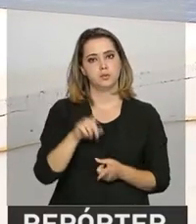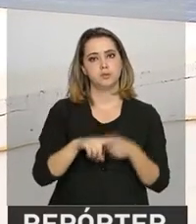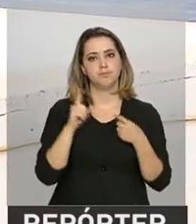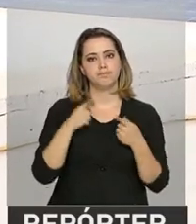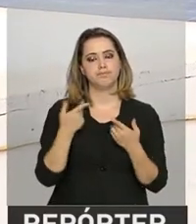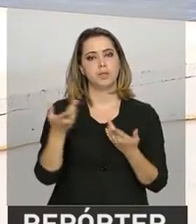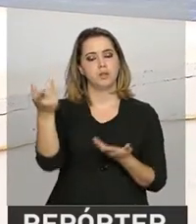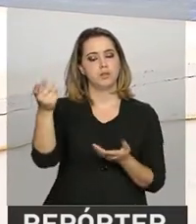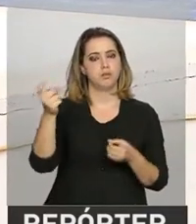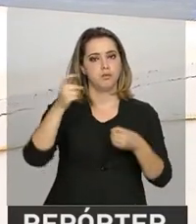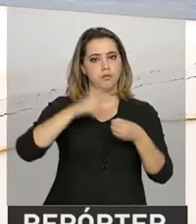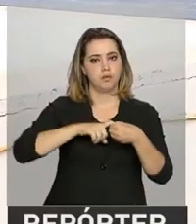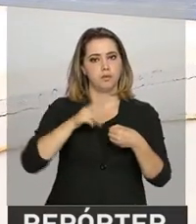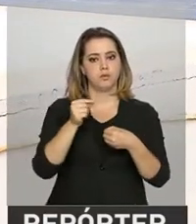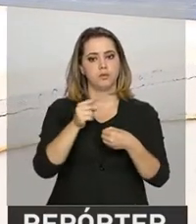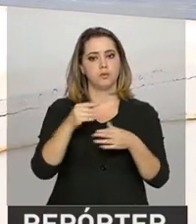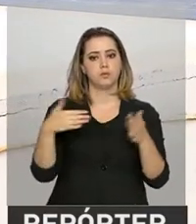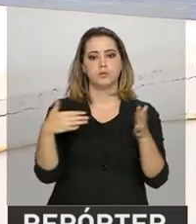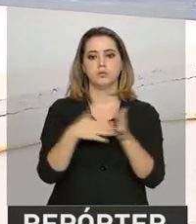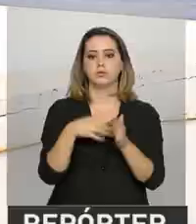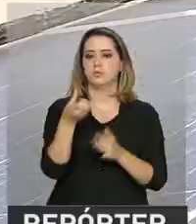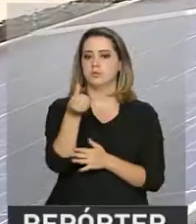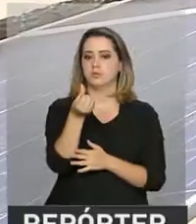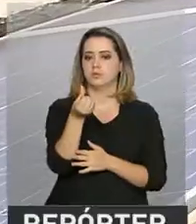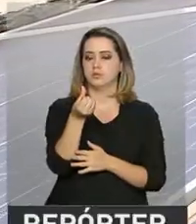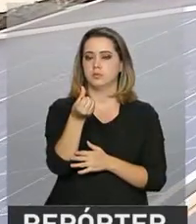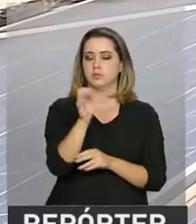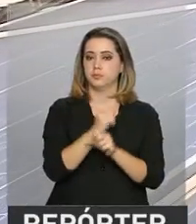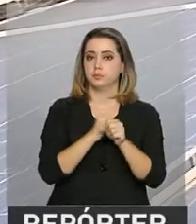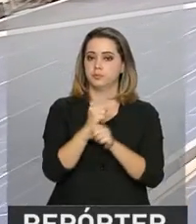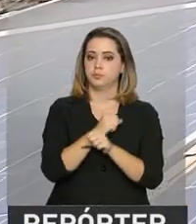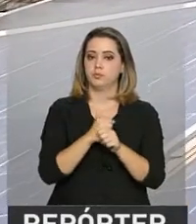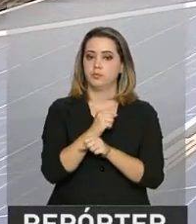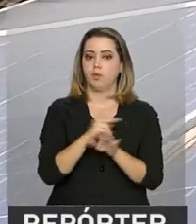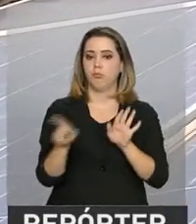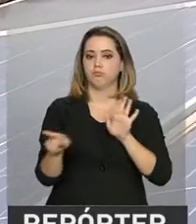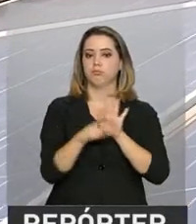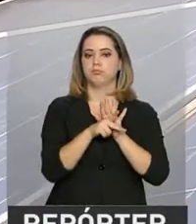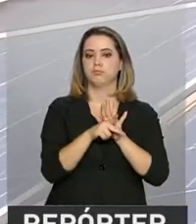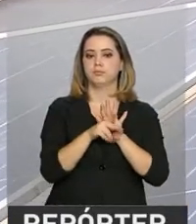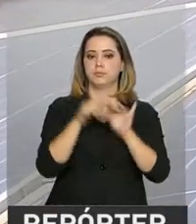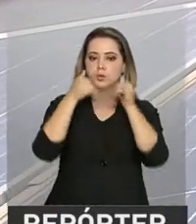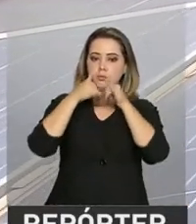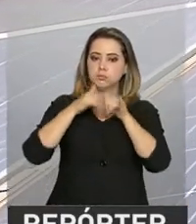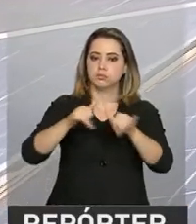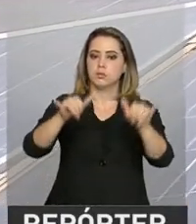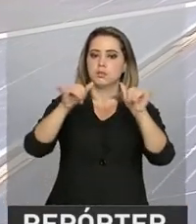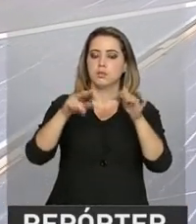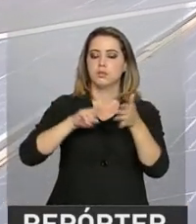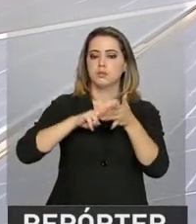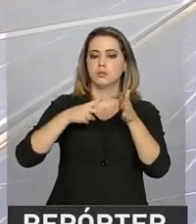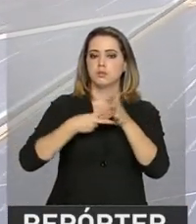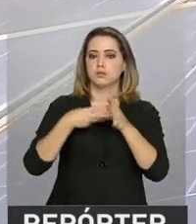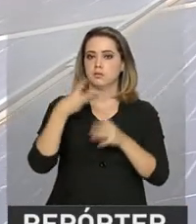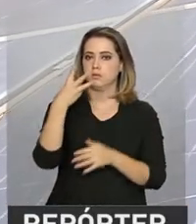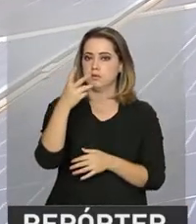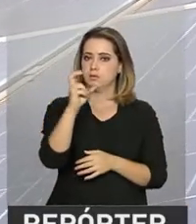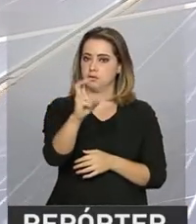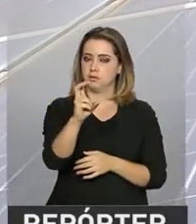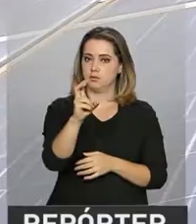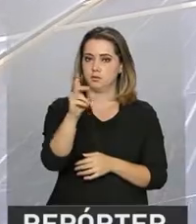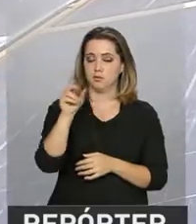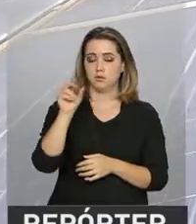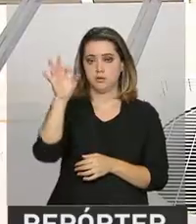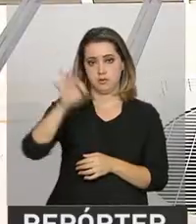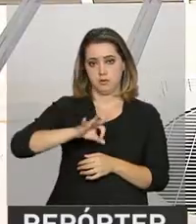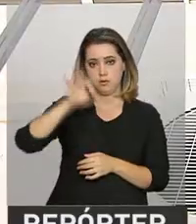desse valor está estimado em até 6 anos. A produção própria representa cerca de 35% do consumo do